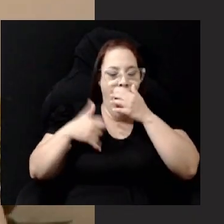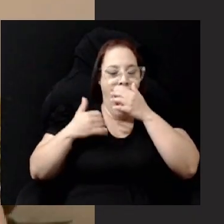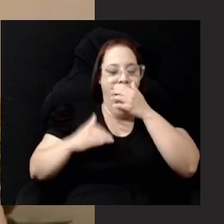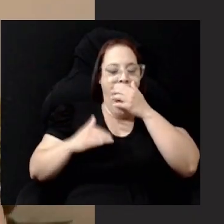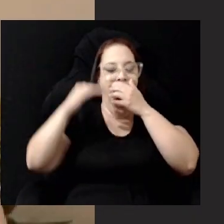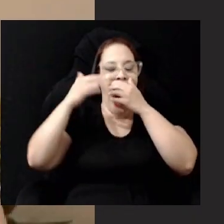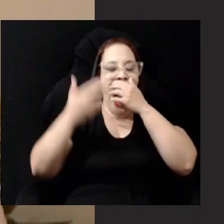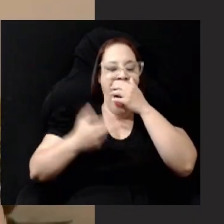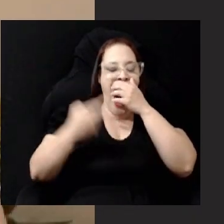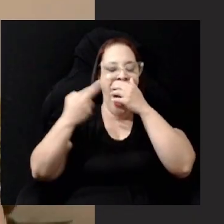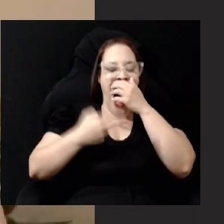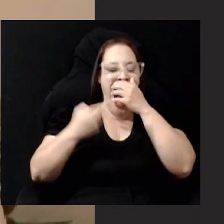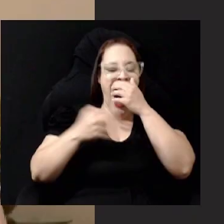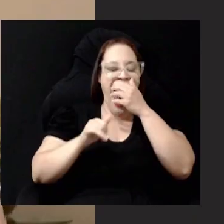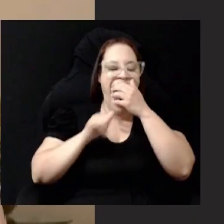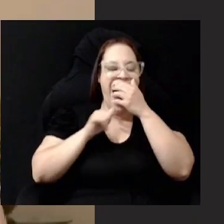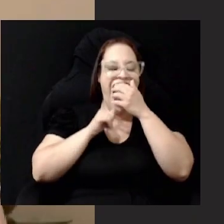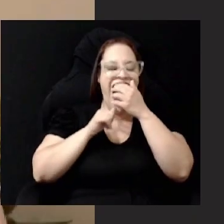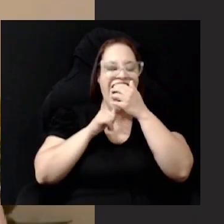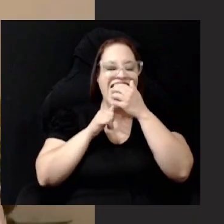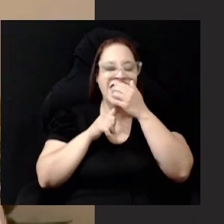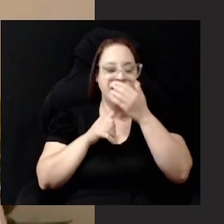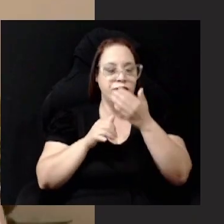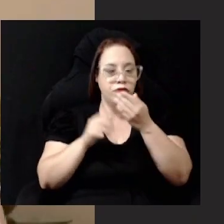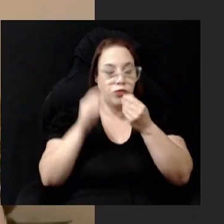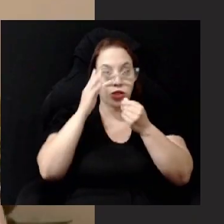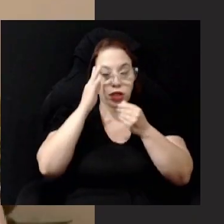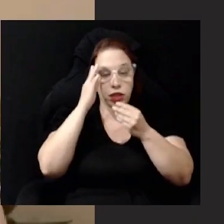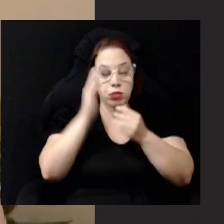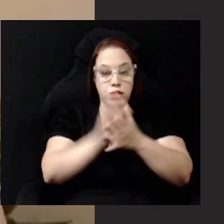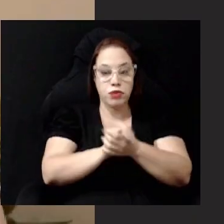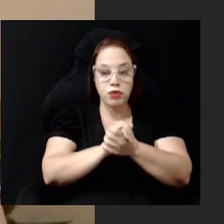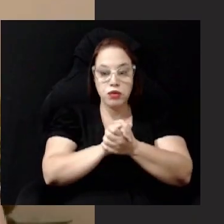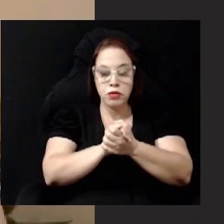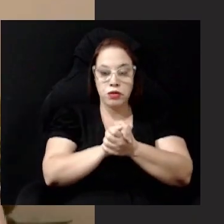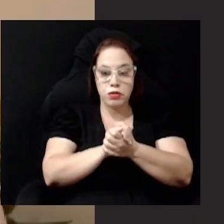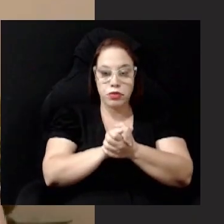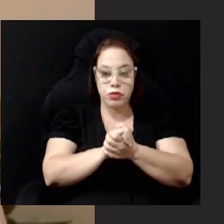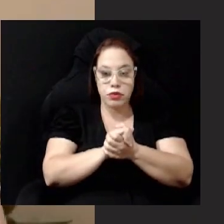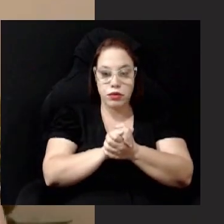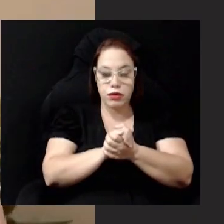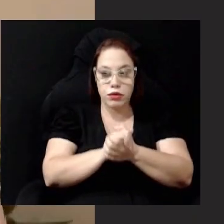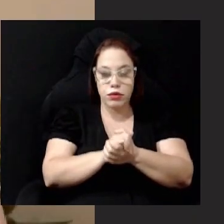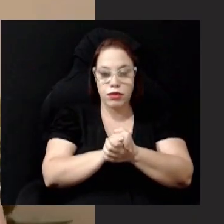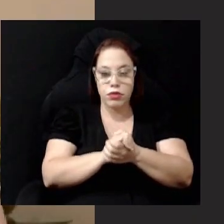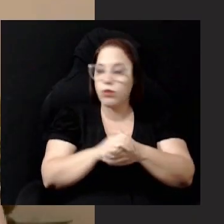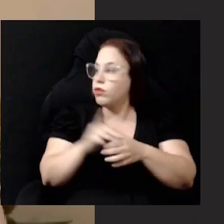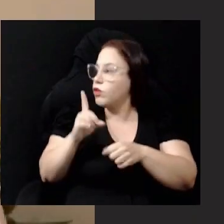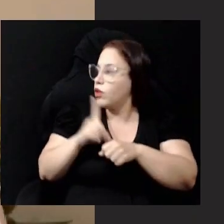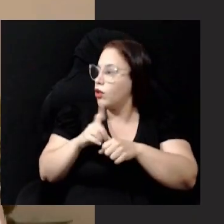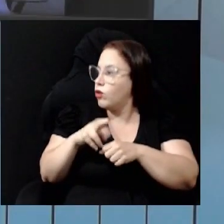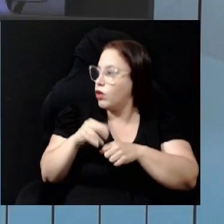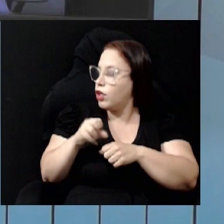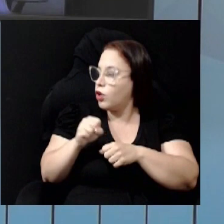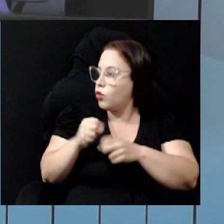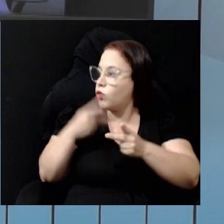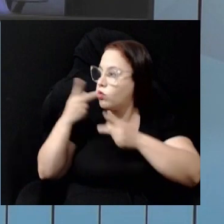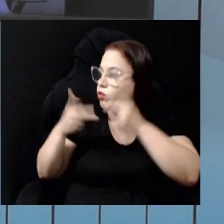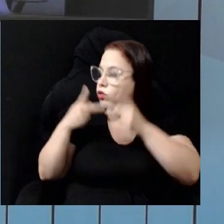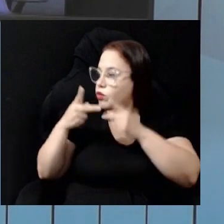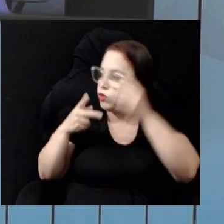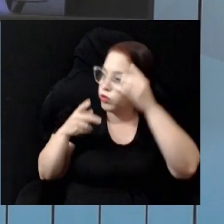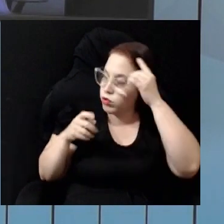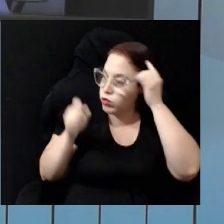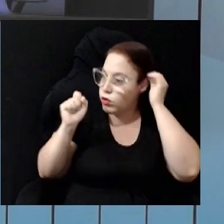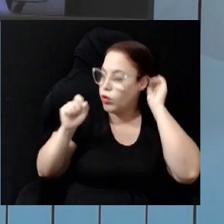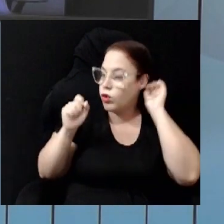está mais relacionada a tumores metastáticos que foram para os ossos advindo de outros lugares. Doutor Vinícius, falando,